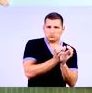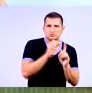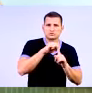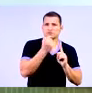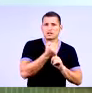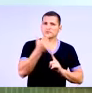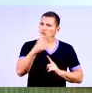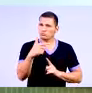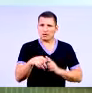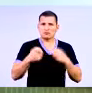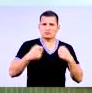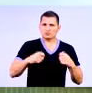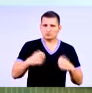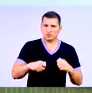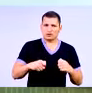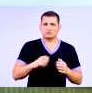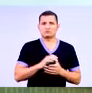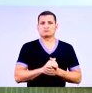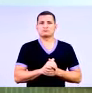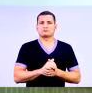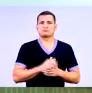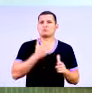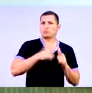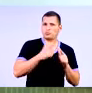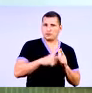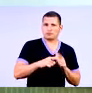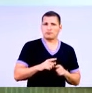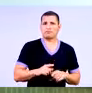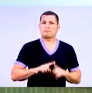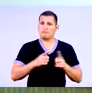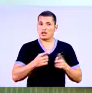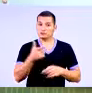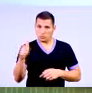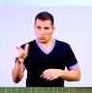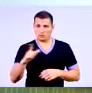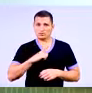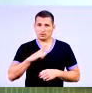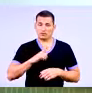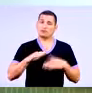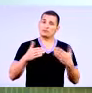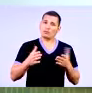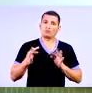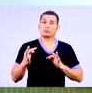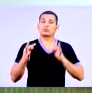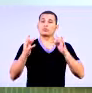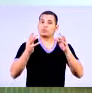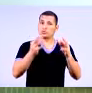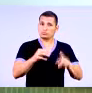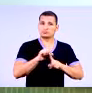determinadas necessidades, nem determinados problemas, mas outra tem, então toda a